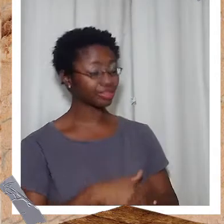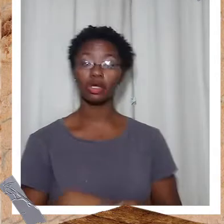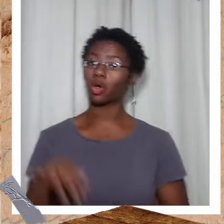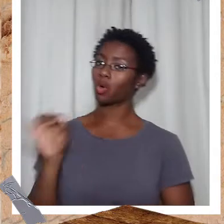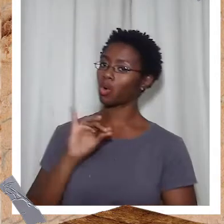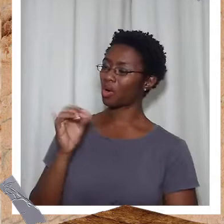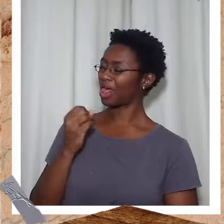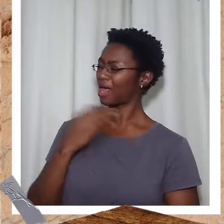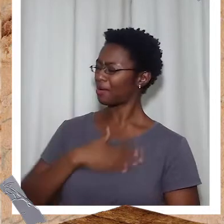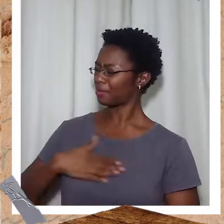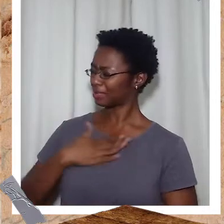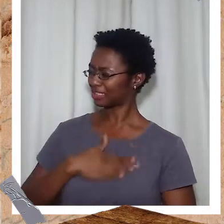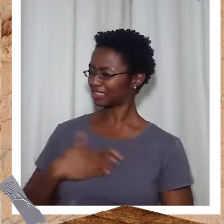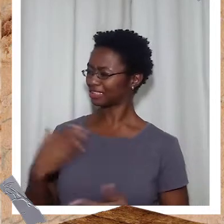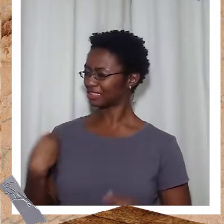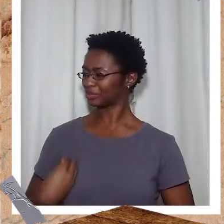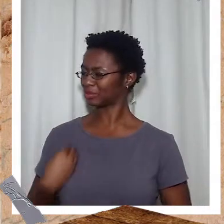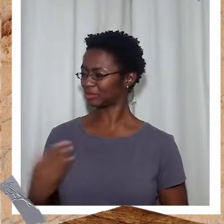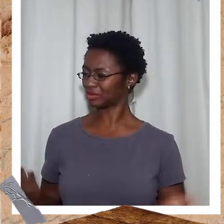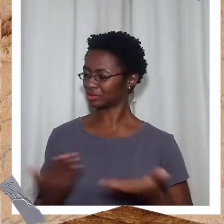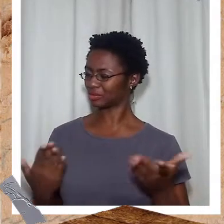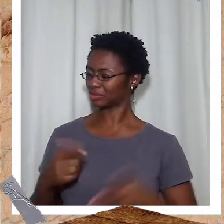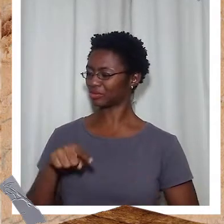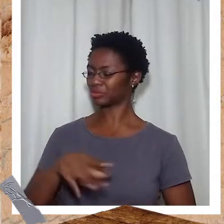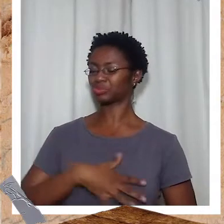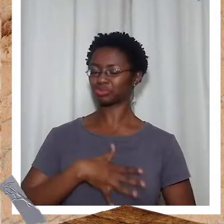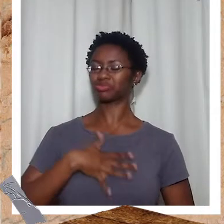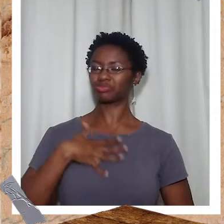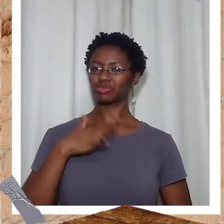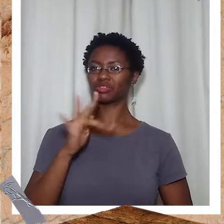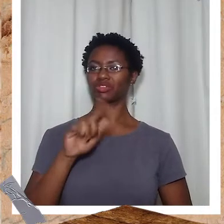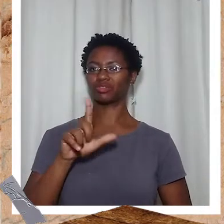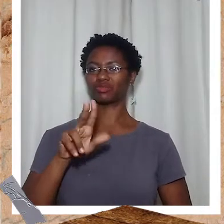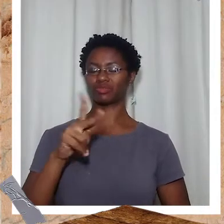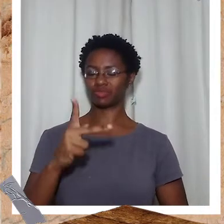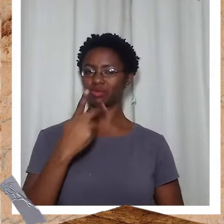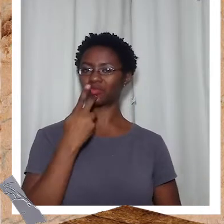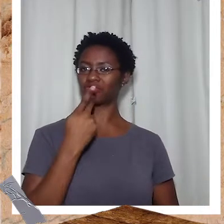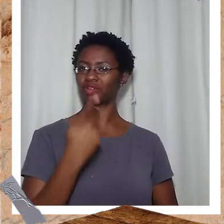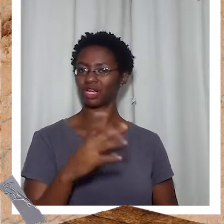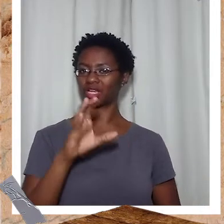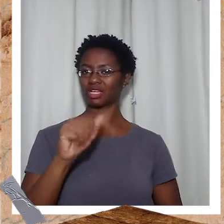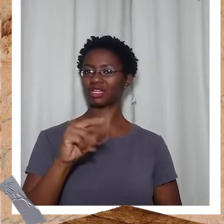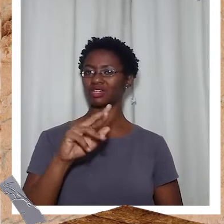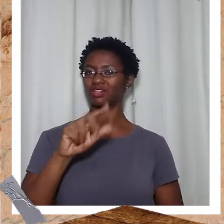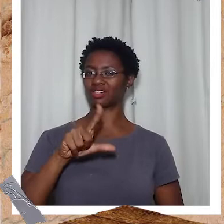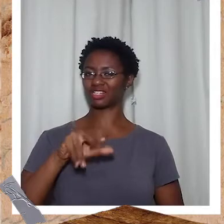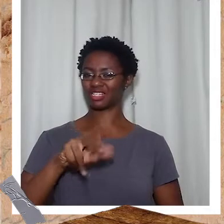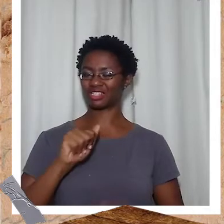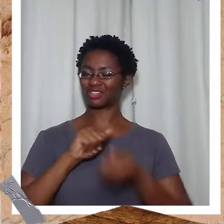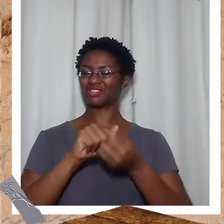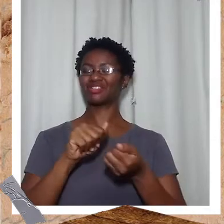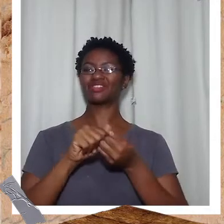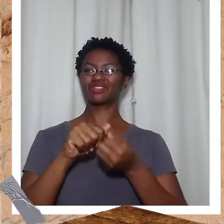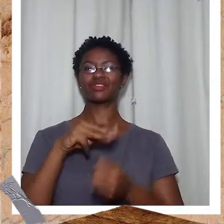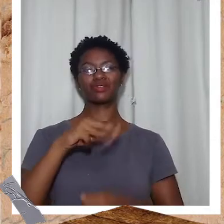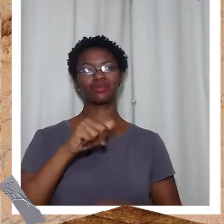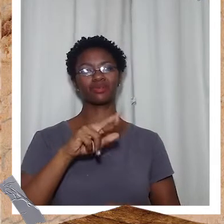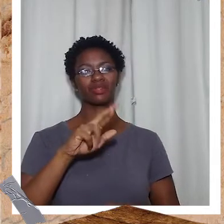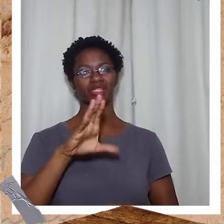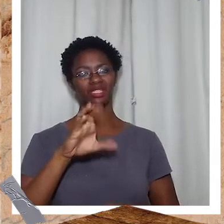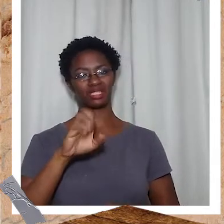com vocês, é uma honra estar aqui hoje na FLUP, podendo falar de Carolina e tão bem acompanhada de Marcelo e de Hélio